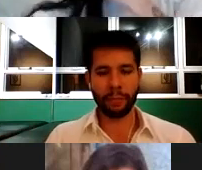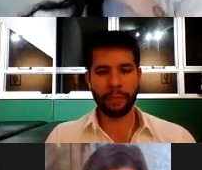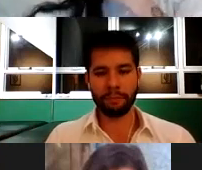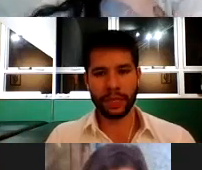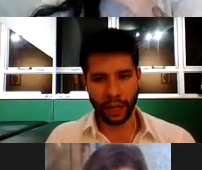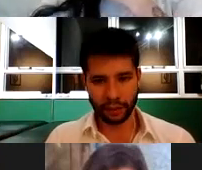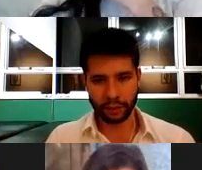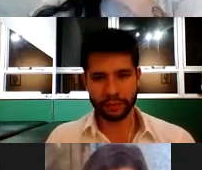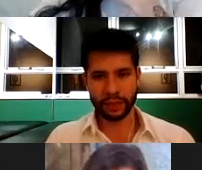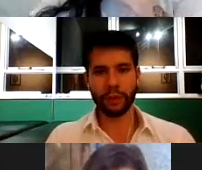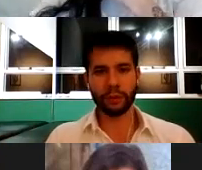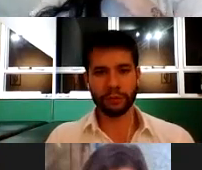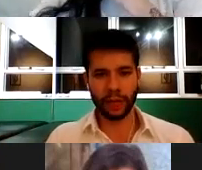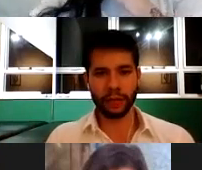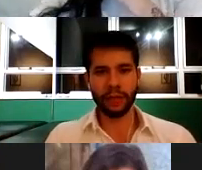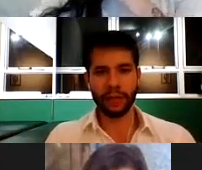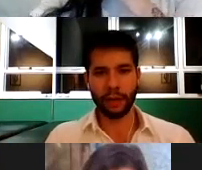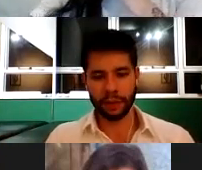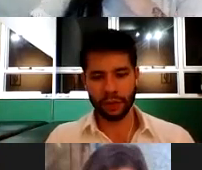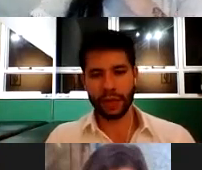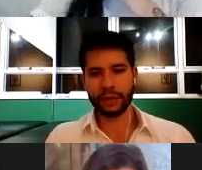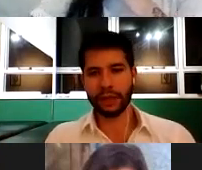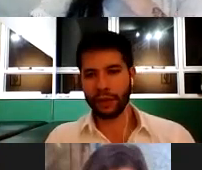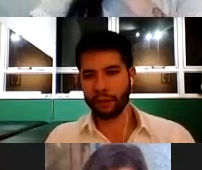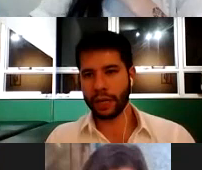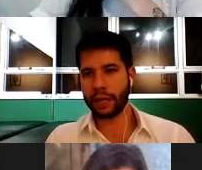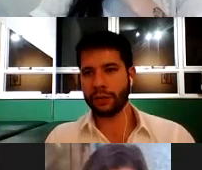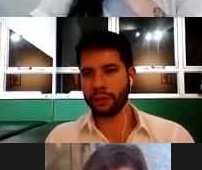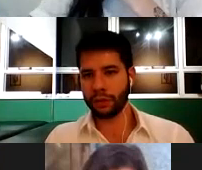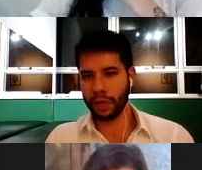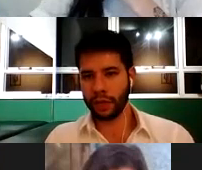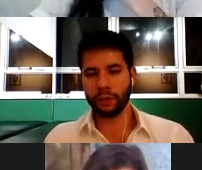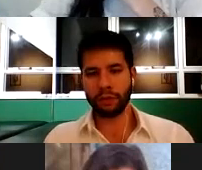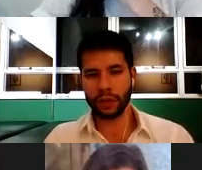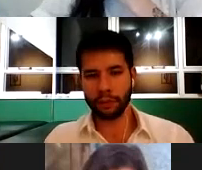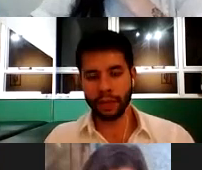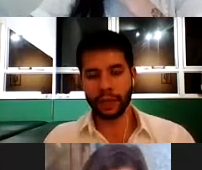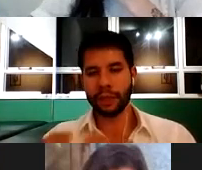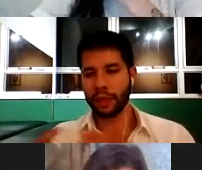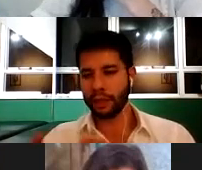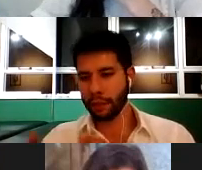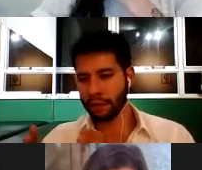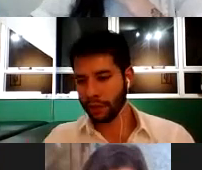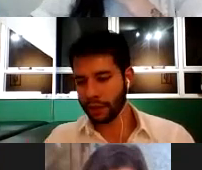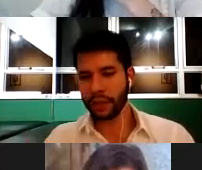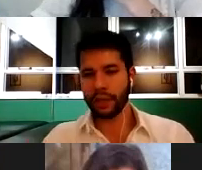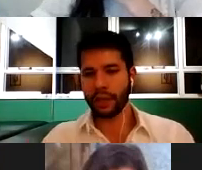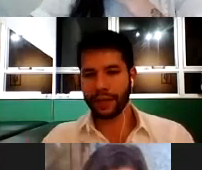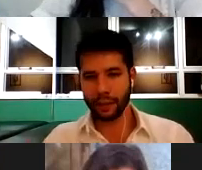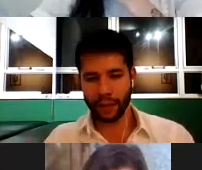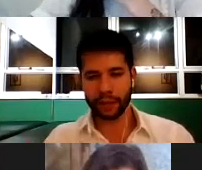fazer, pediatra. Vocês vão encontrar quem é o pediatra que vai cuidar de vocês, do Felipe, para que ele tenha uma